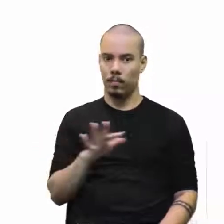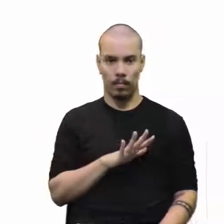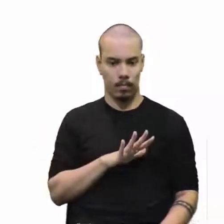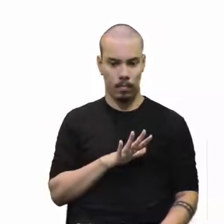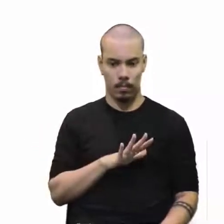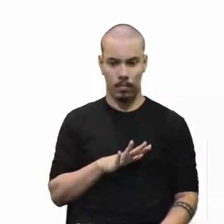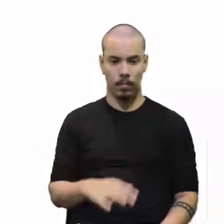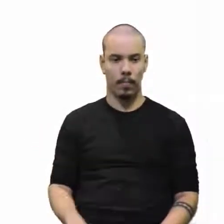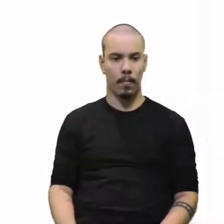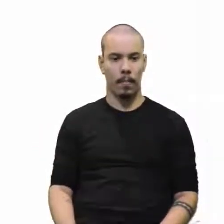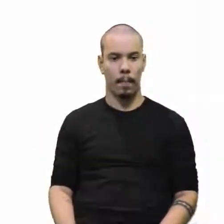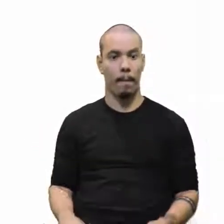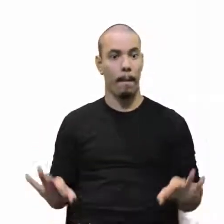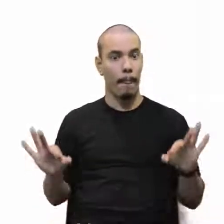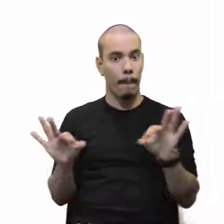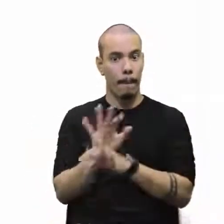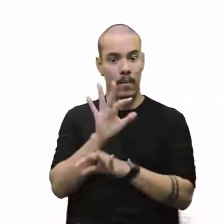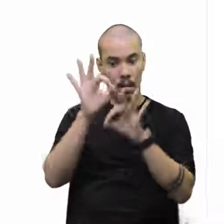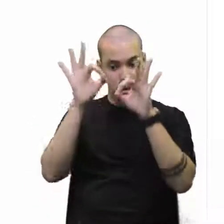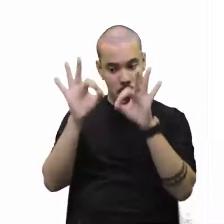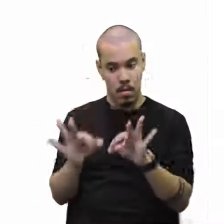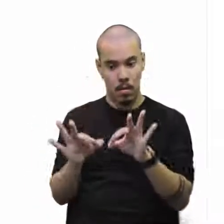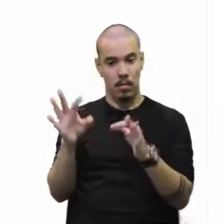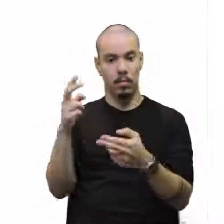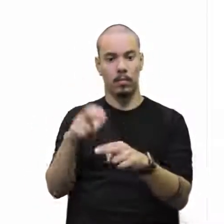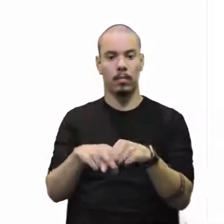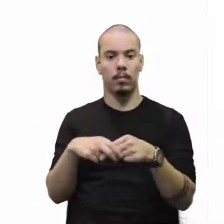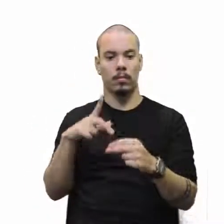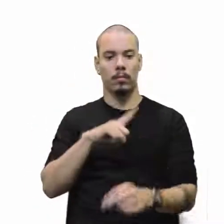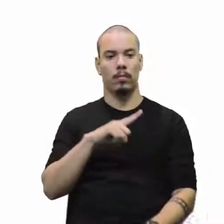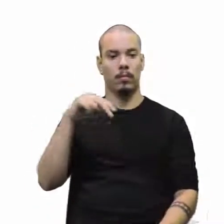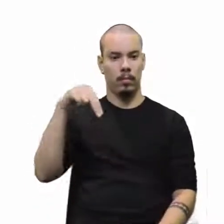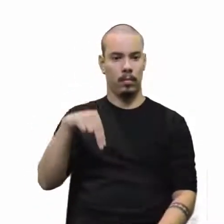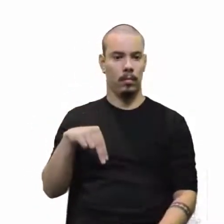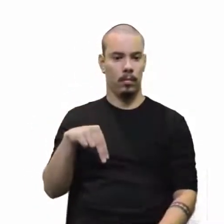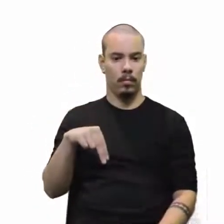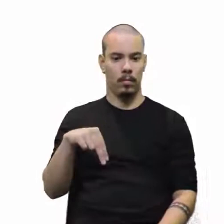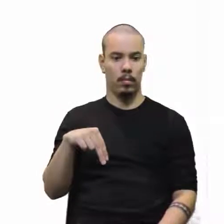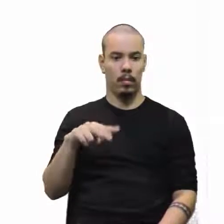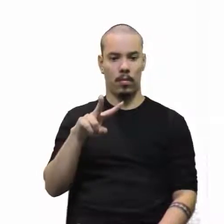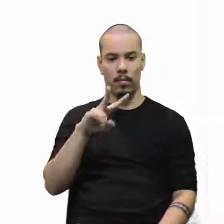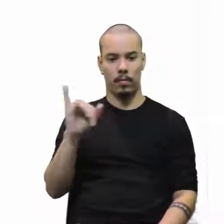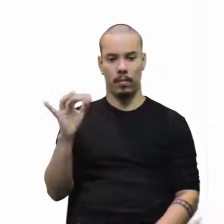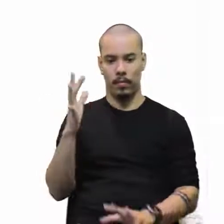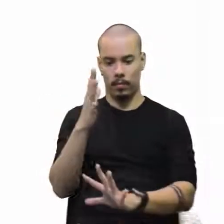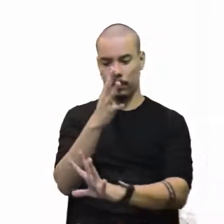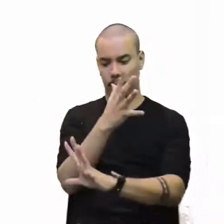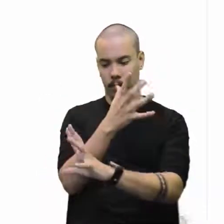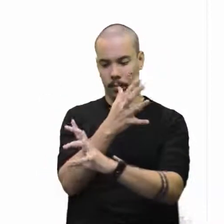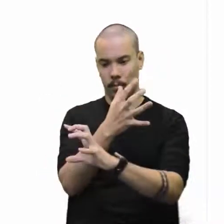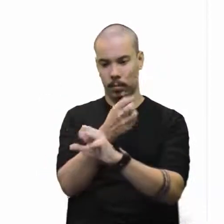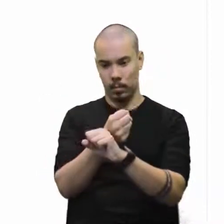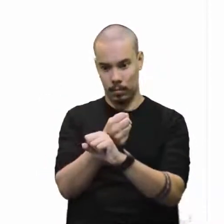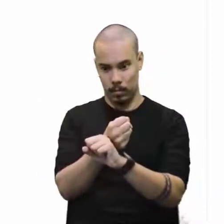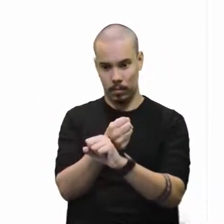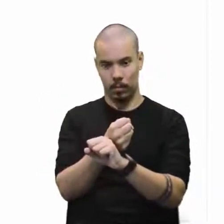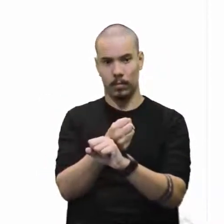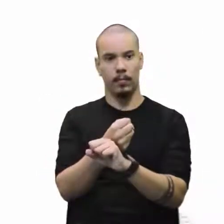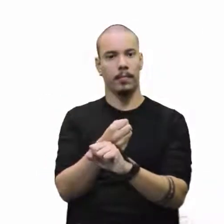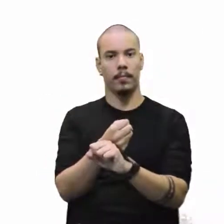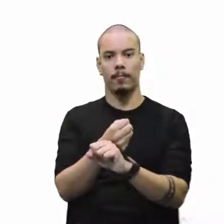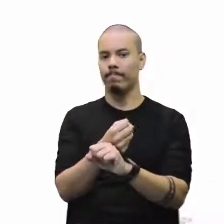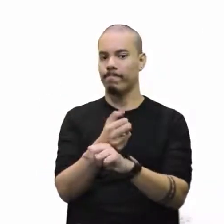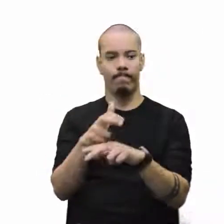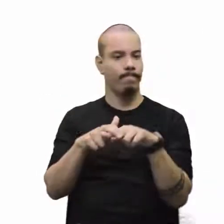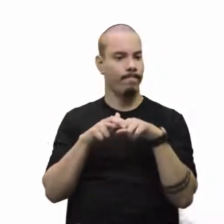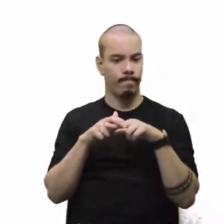Certo. Então, o norte ali, ele vai dizer que está aqui, ó, atraindo. Então, ele vai puxar. Então a corrente não pode